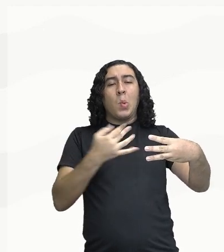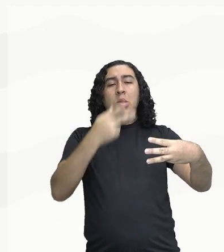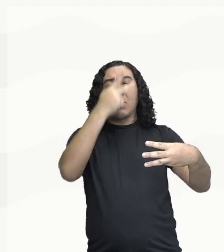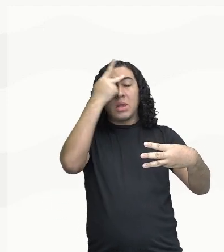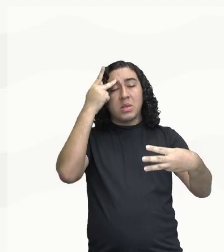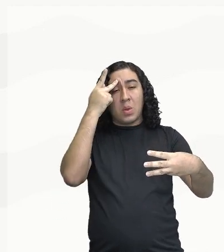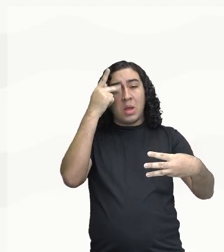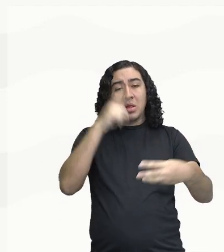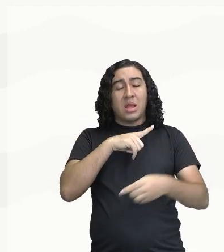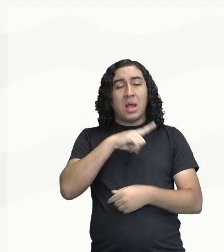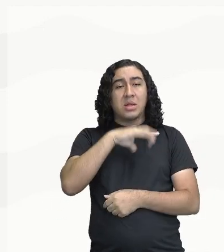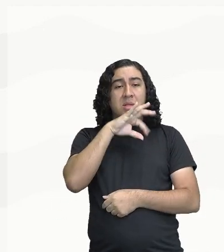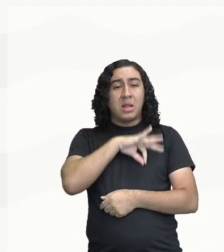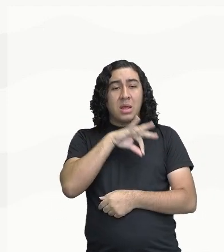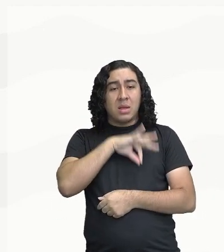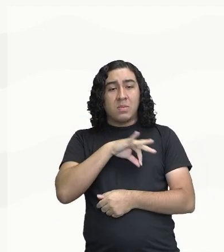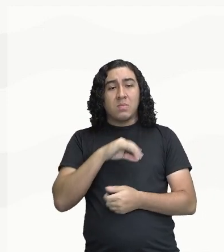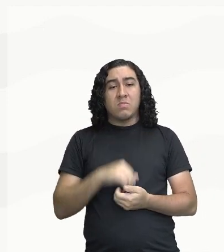pessoas ganham